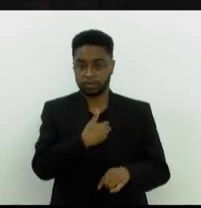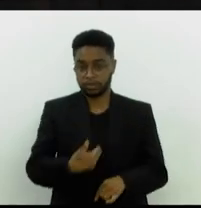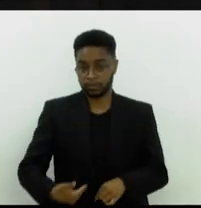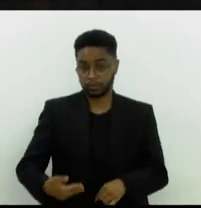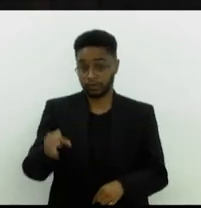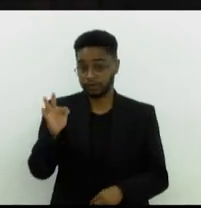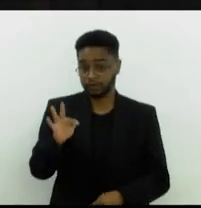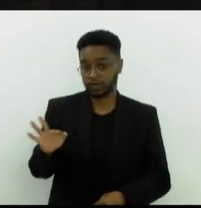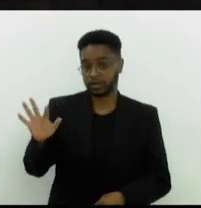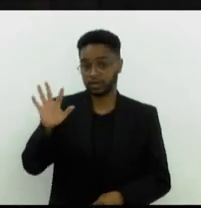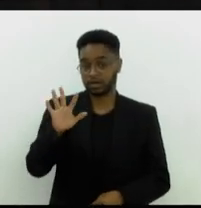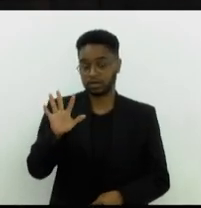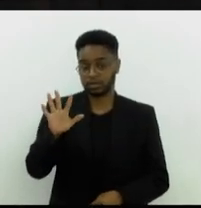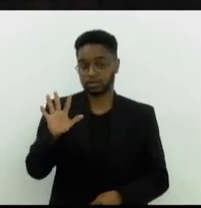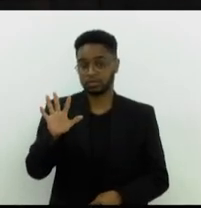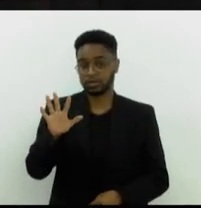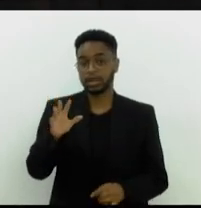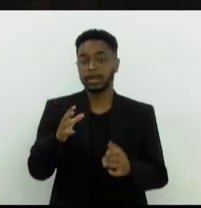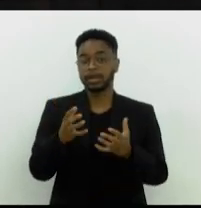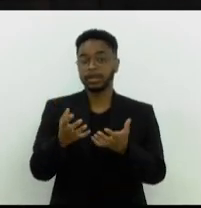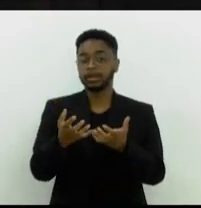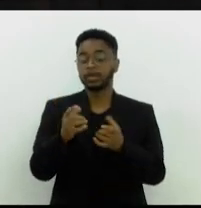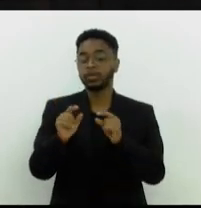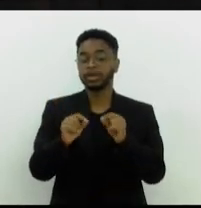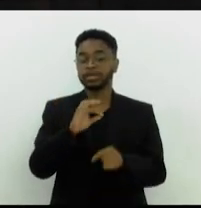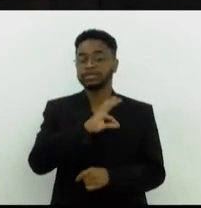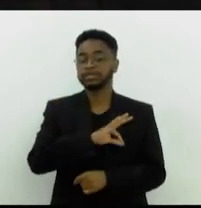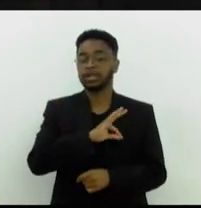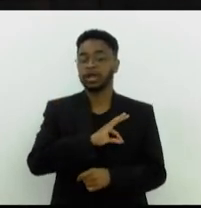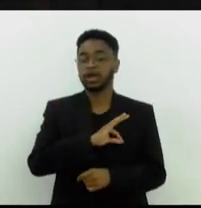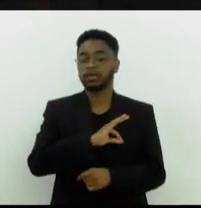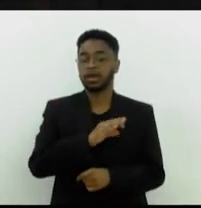federais queriam reposição salarial.